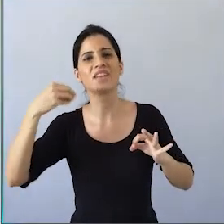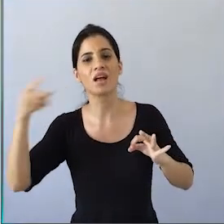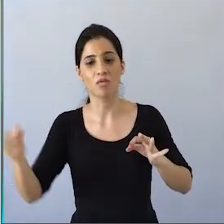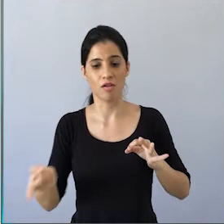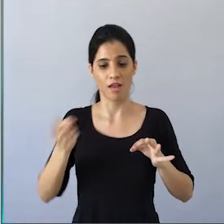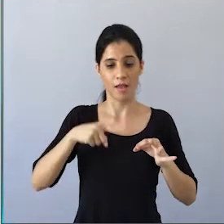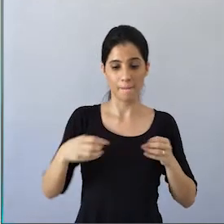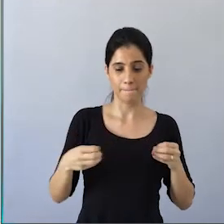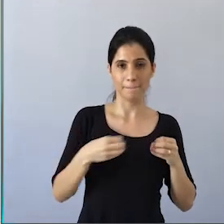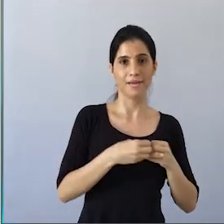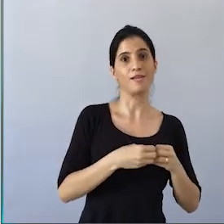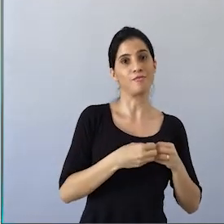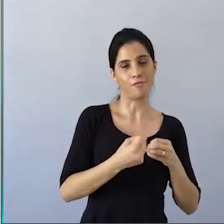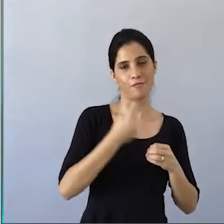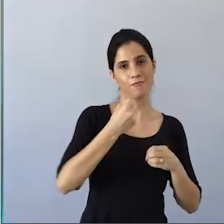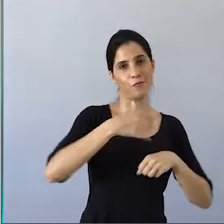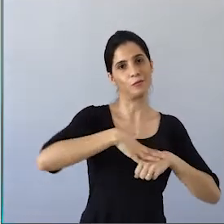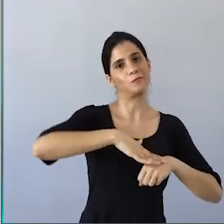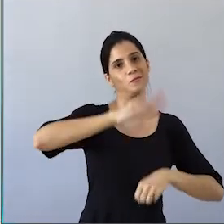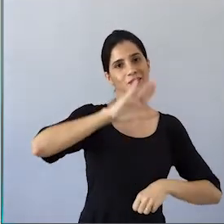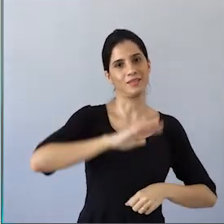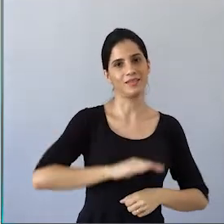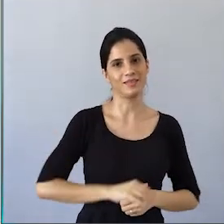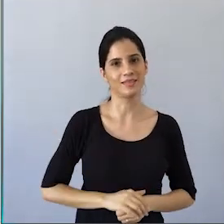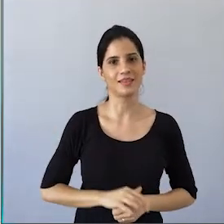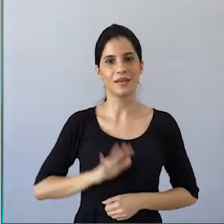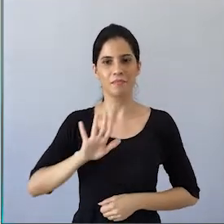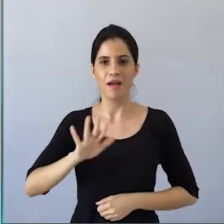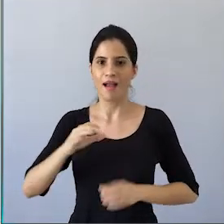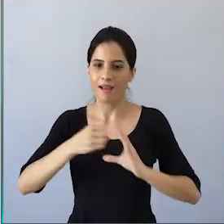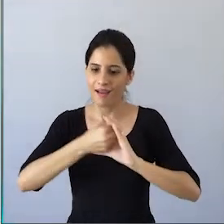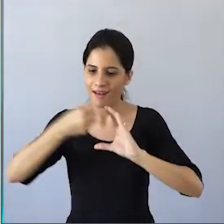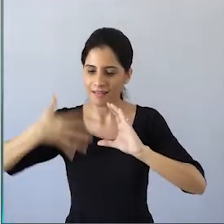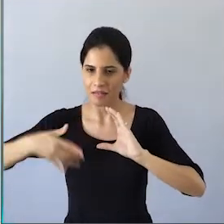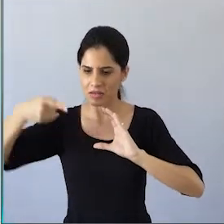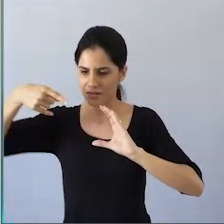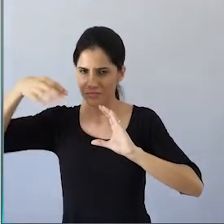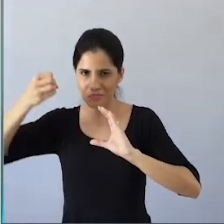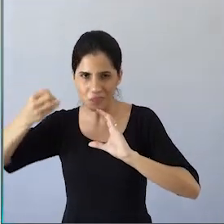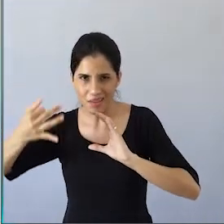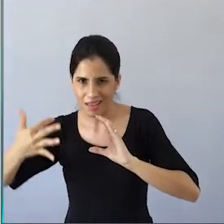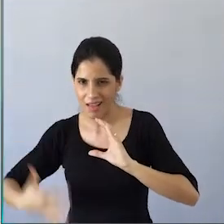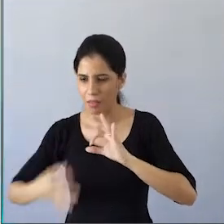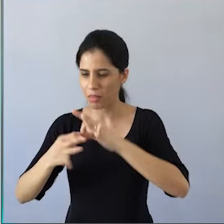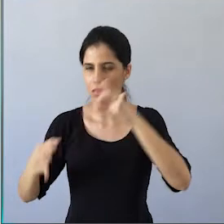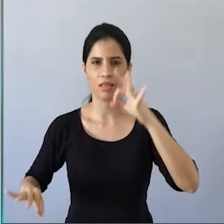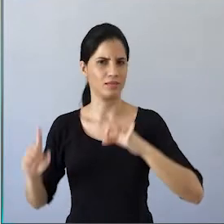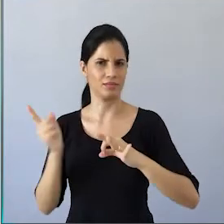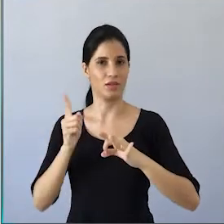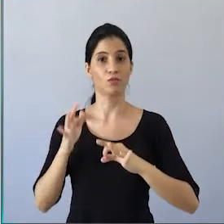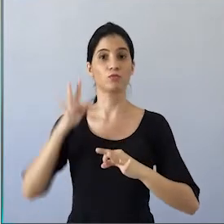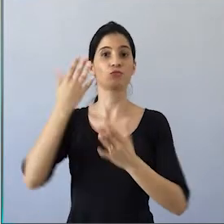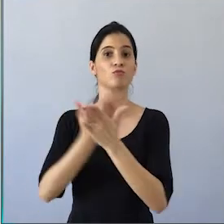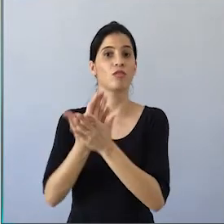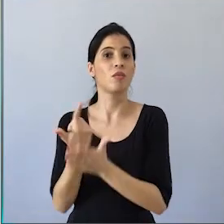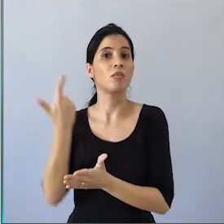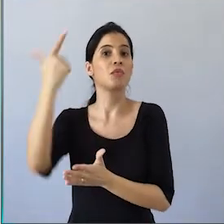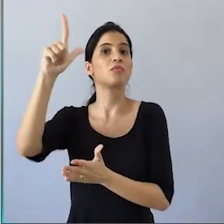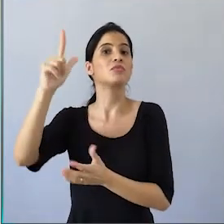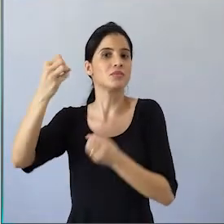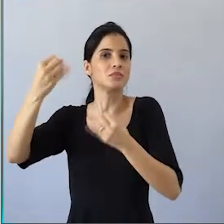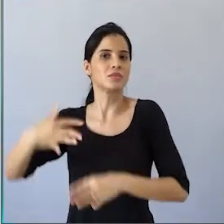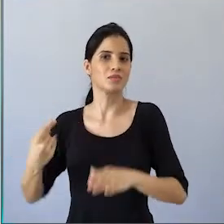celular. Característica essa que poderá ser melhor entendida em breve, quando discutirmos os tipos de epitélio de